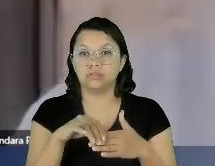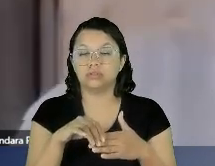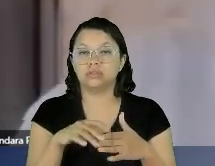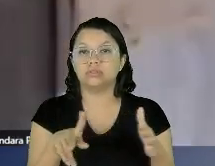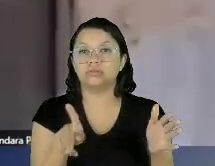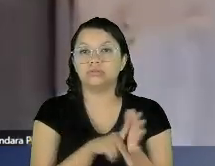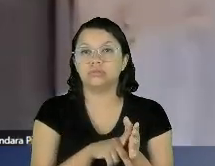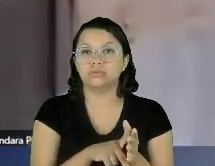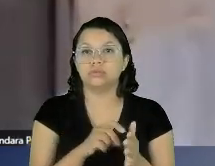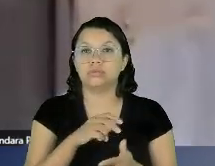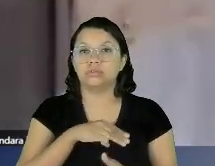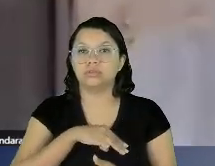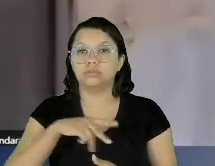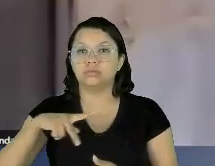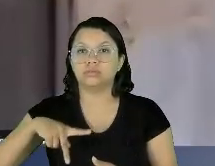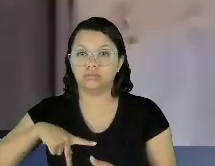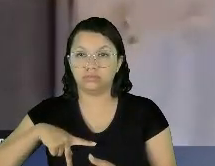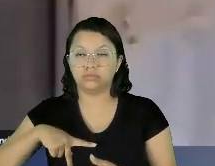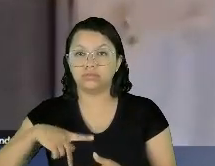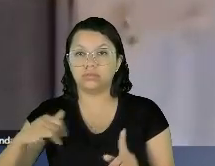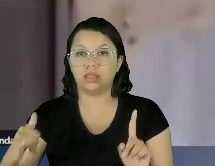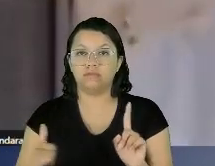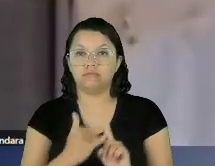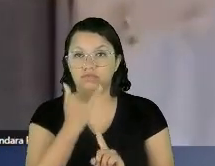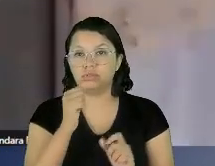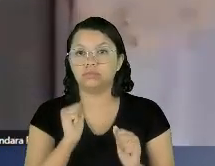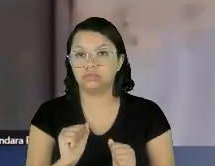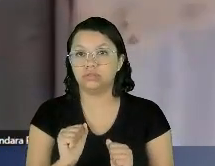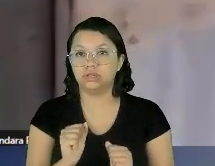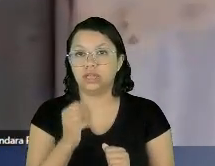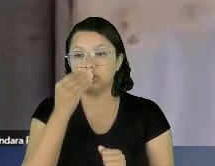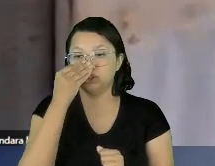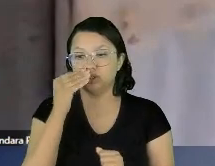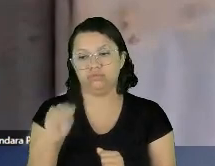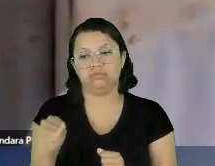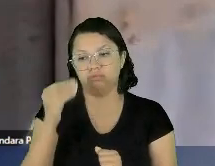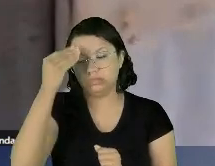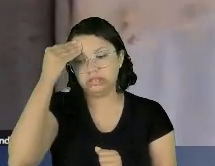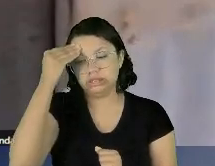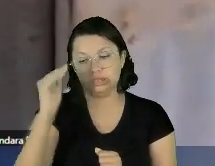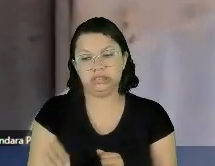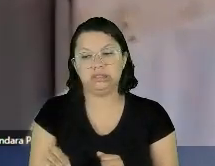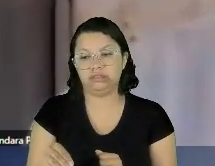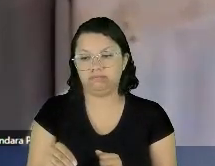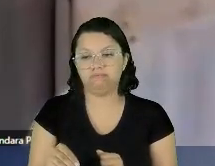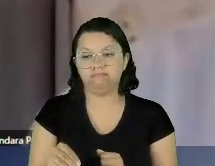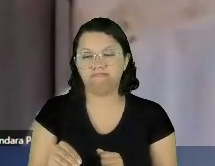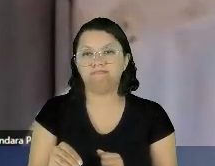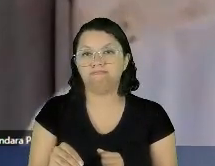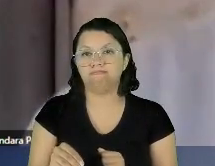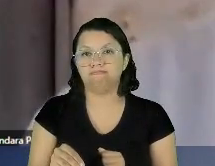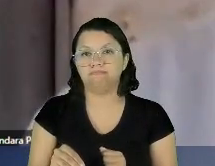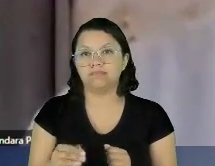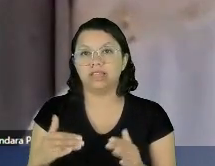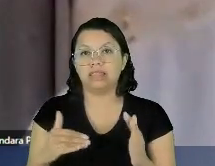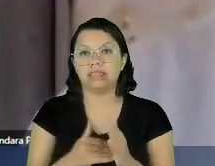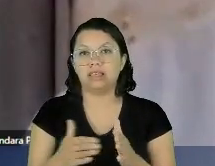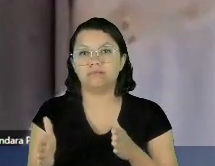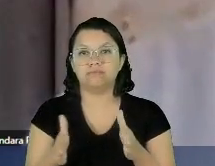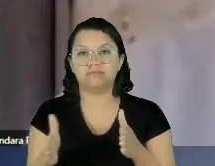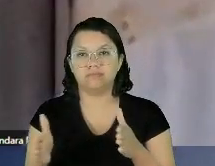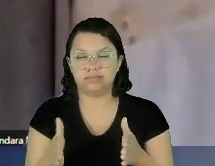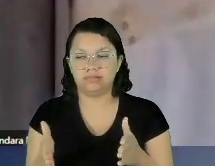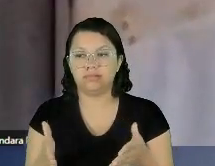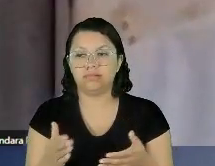de titularidade do Ministério Público, e a vítima anteriormente poderia desistir do procedimento, né, até